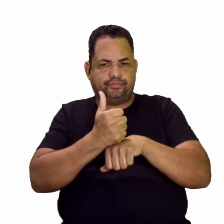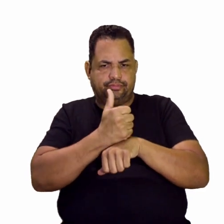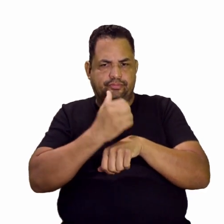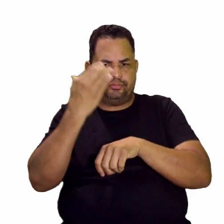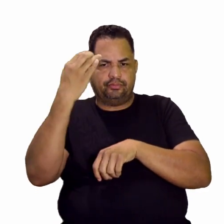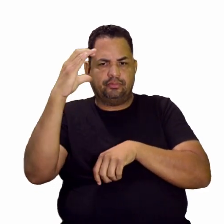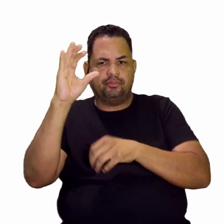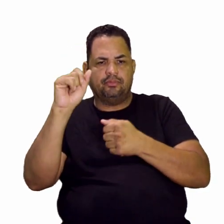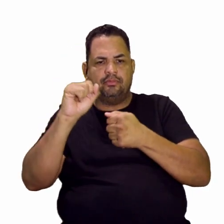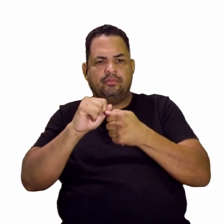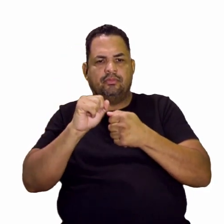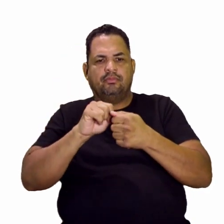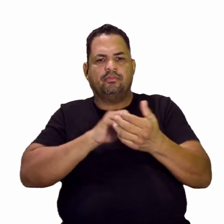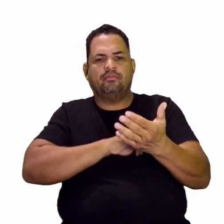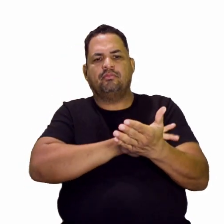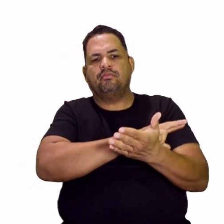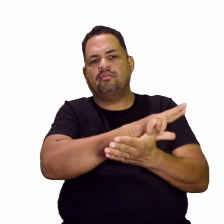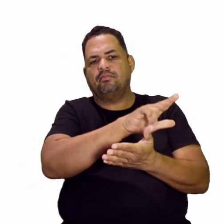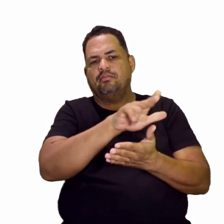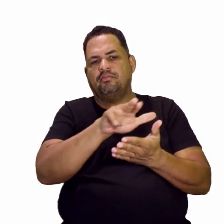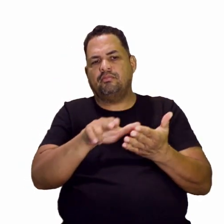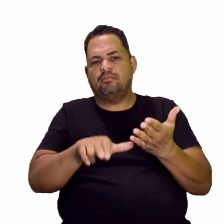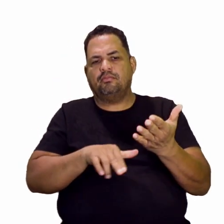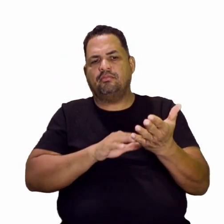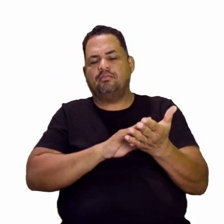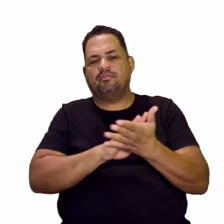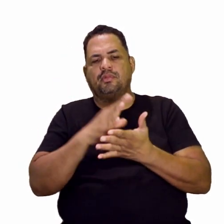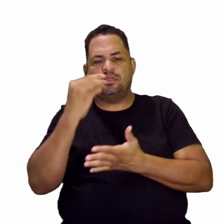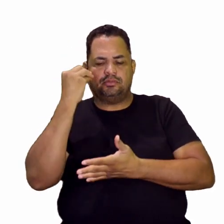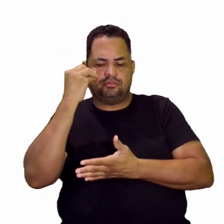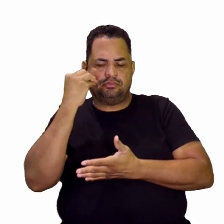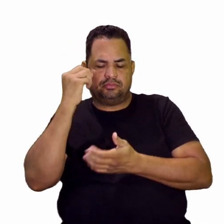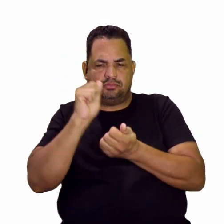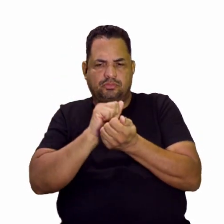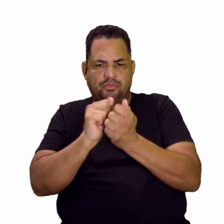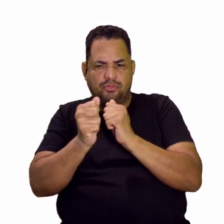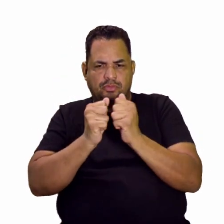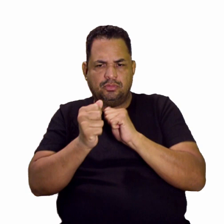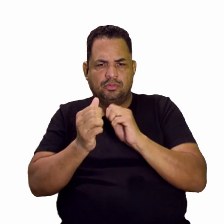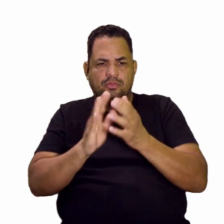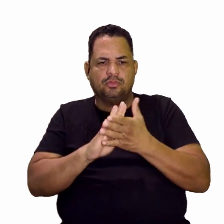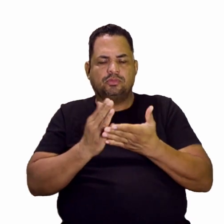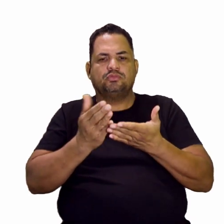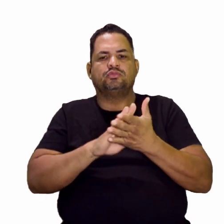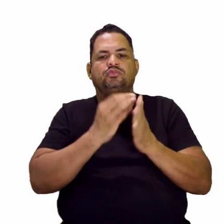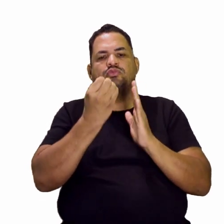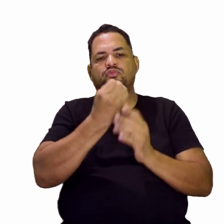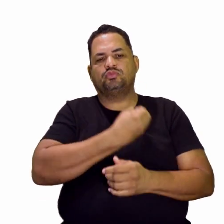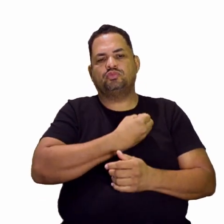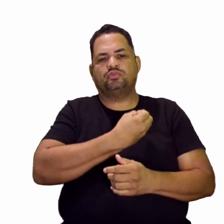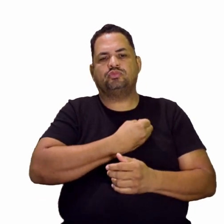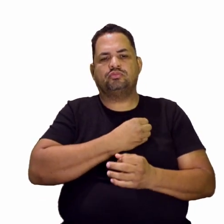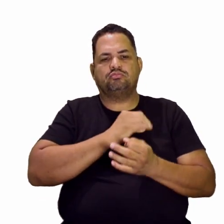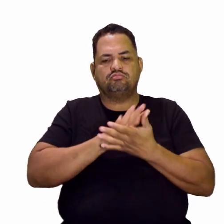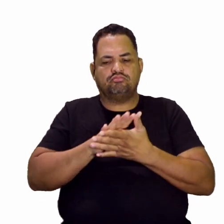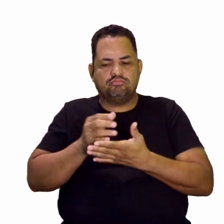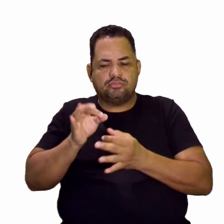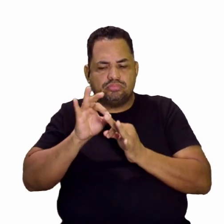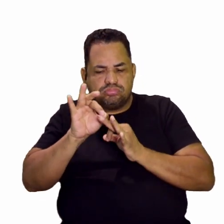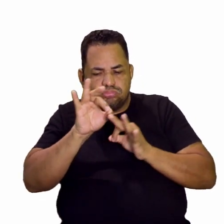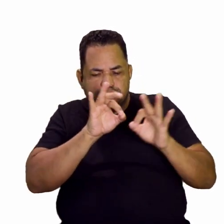o cientista realiza vários experimentos controlados, cujos dados são medidos